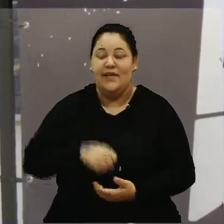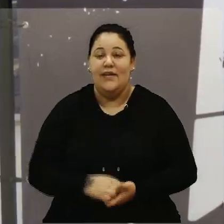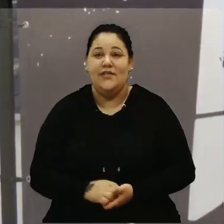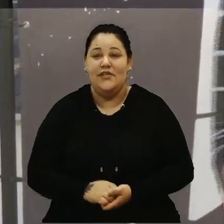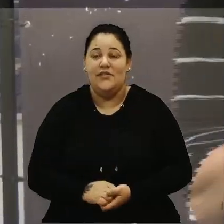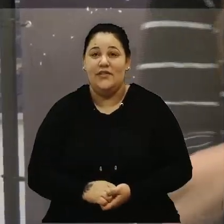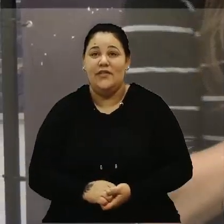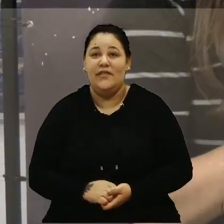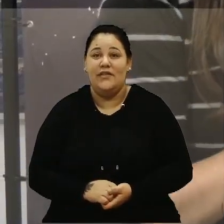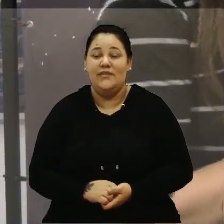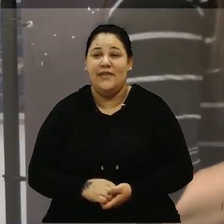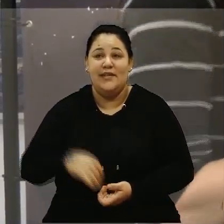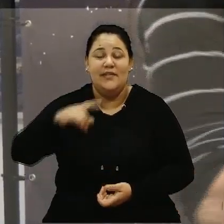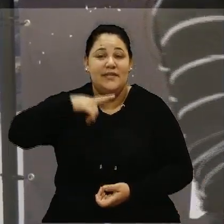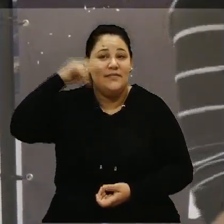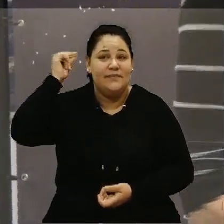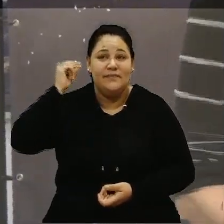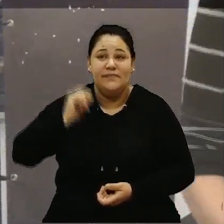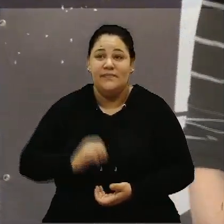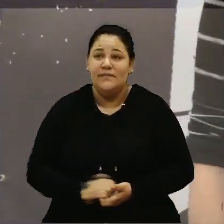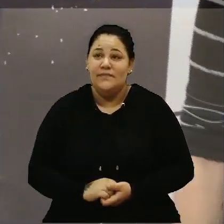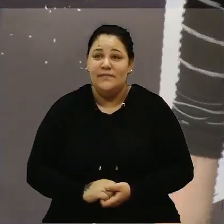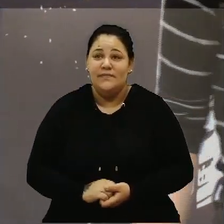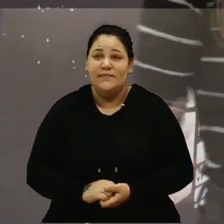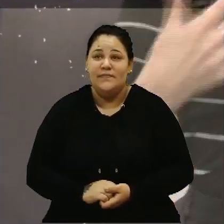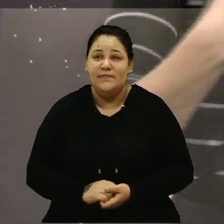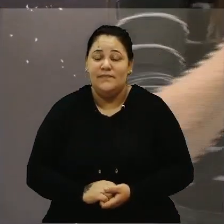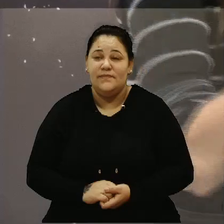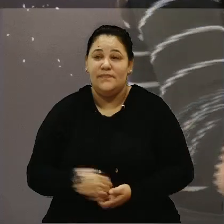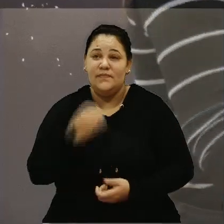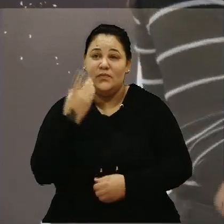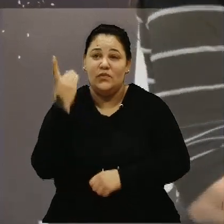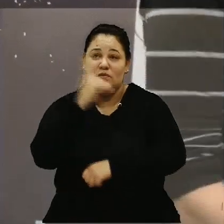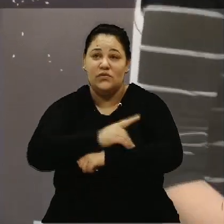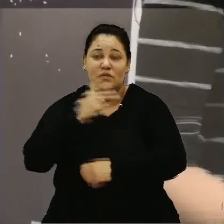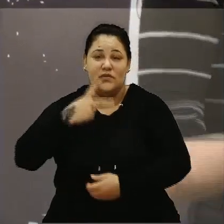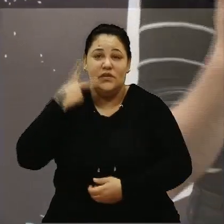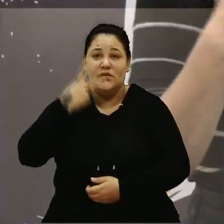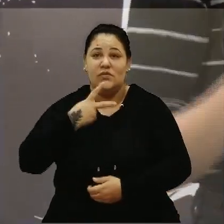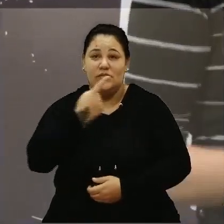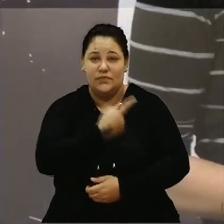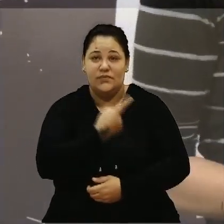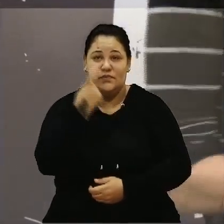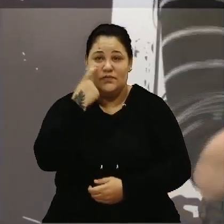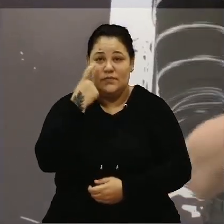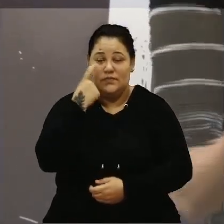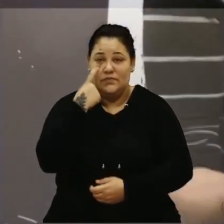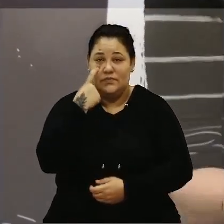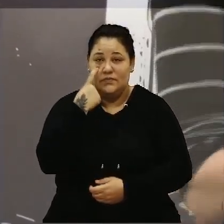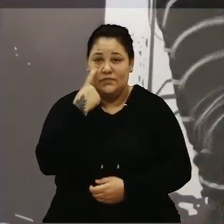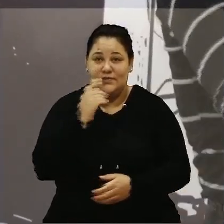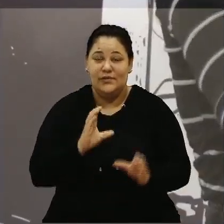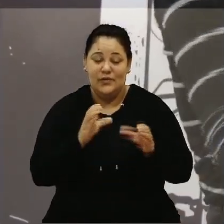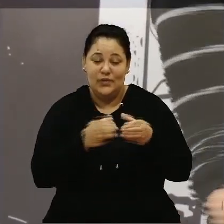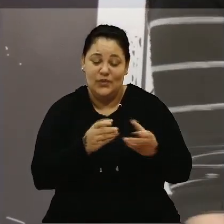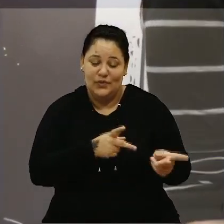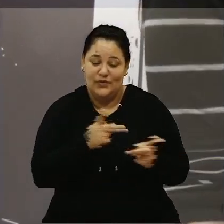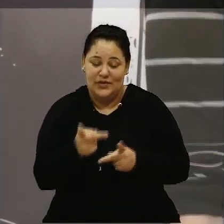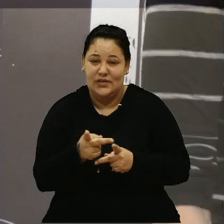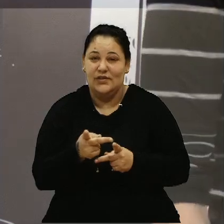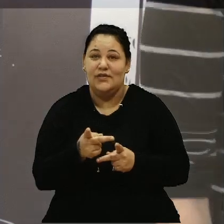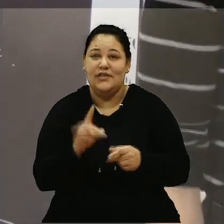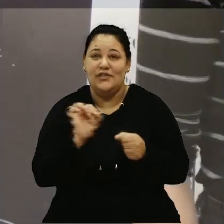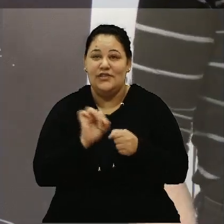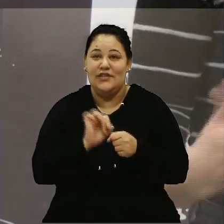Do vereador Aldonei Machado. Bom dia, vereador. O senhor fez uma visita numa cooperativa muito querida, que a gente já fez